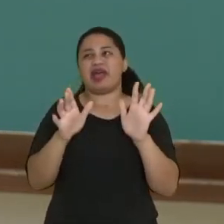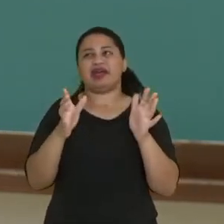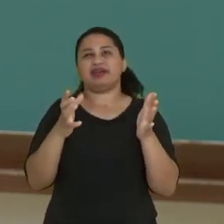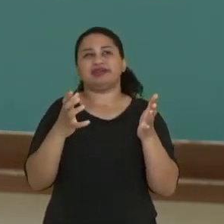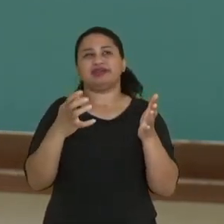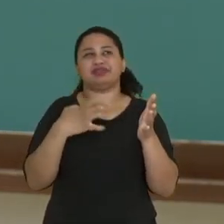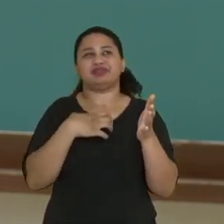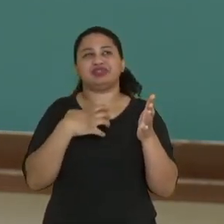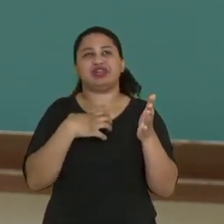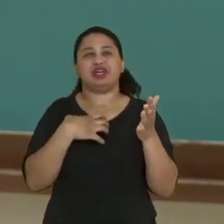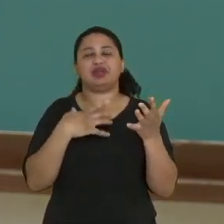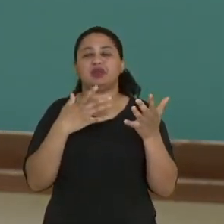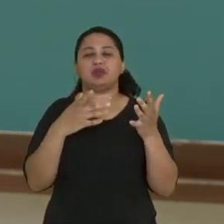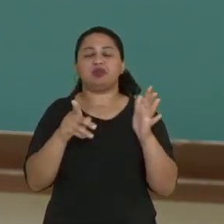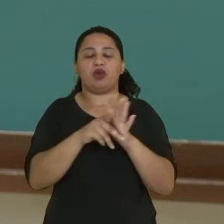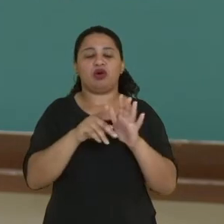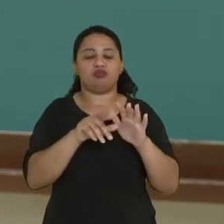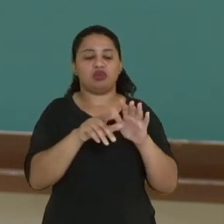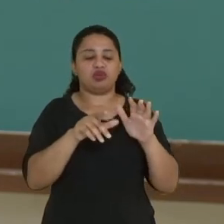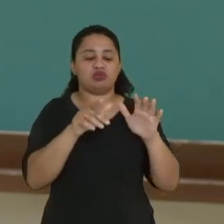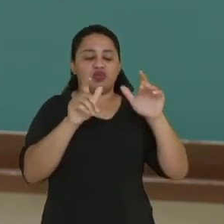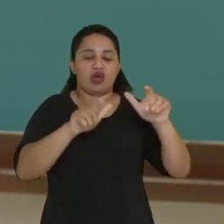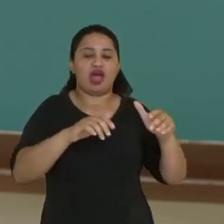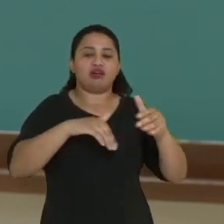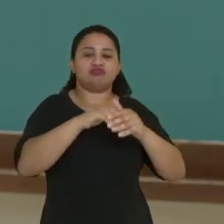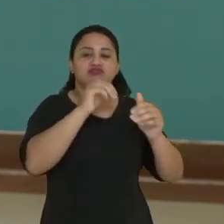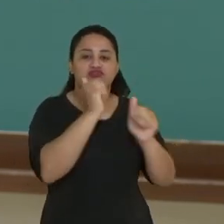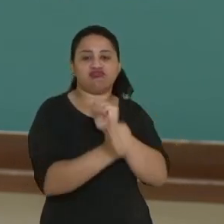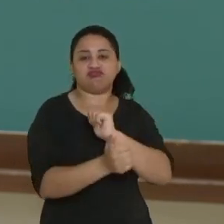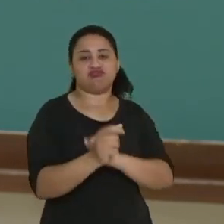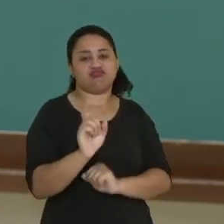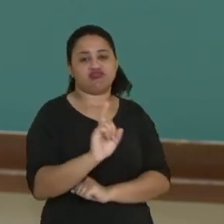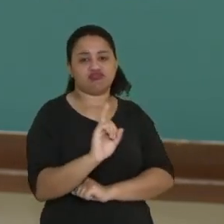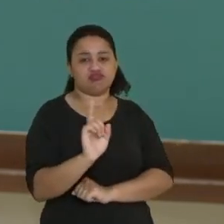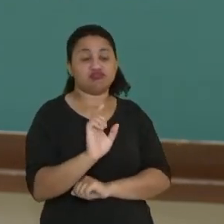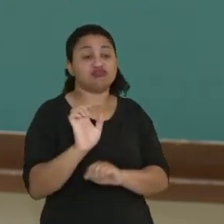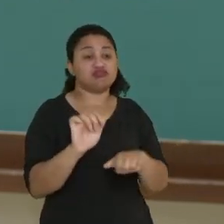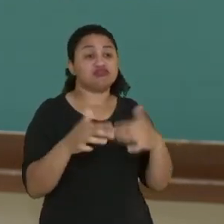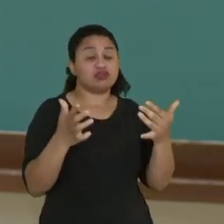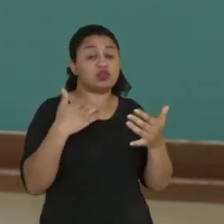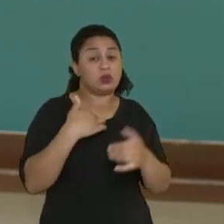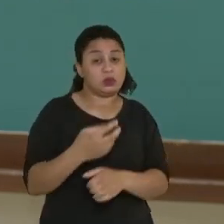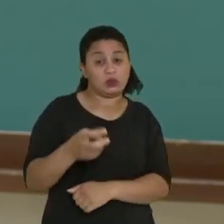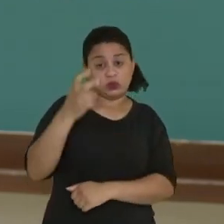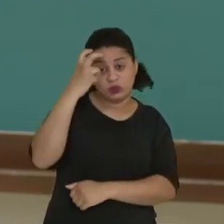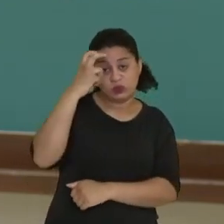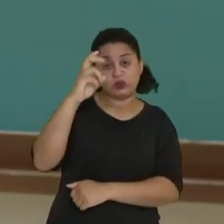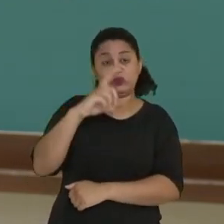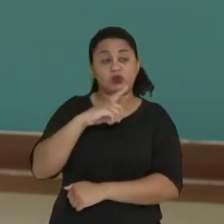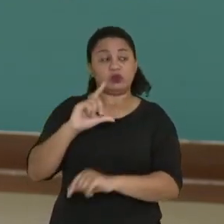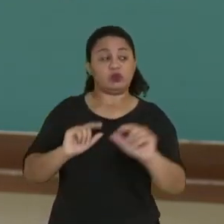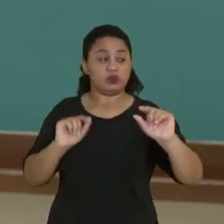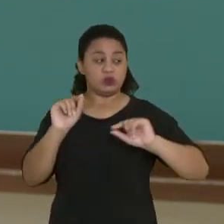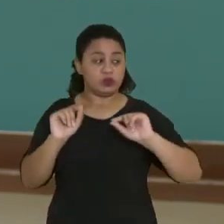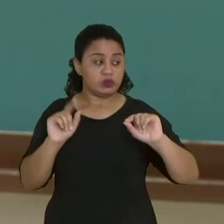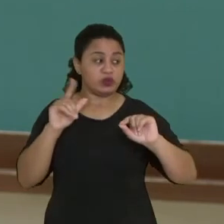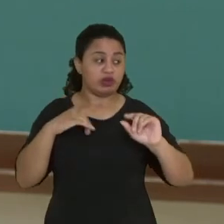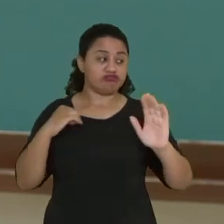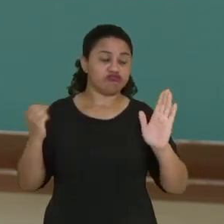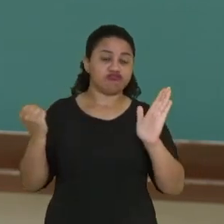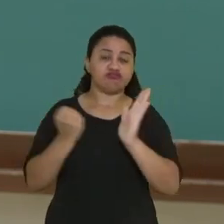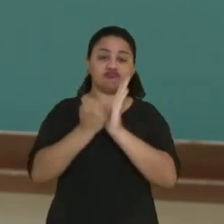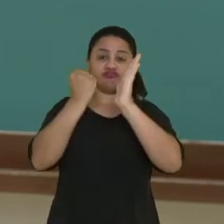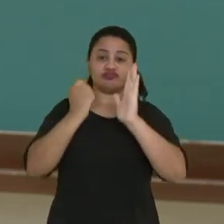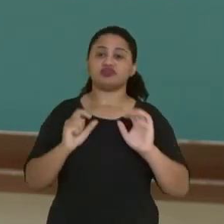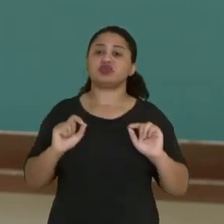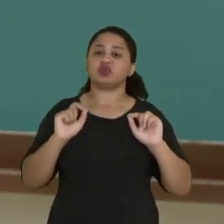parecido exatamente com o estádio de futebol, né? Então, aquela cultura ali, com certeza, marca, né,